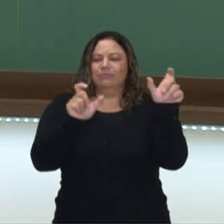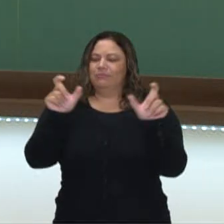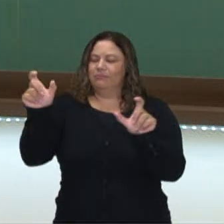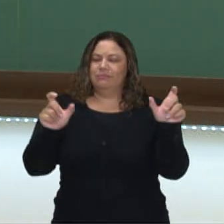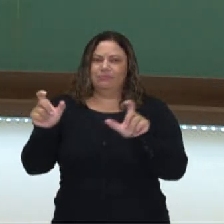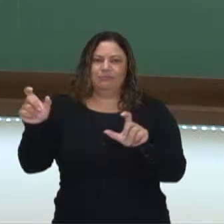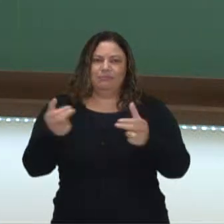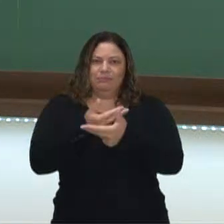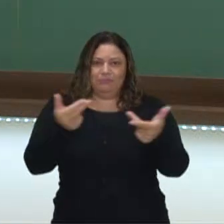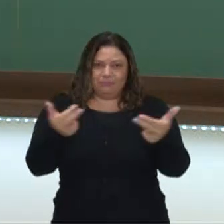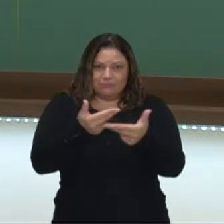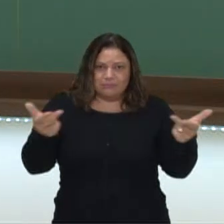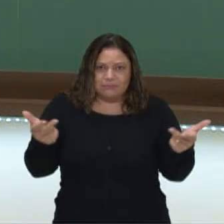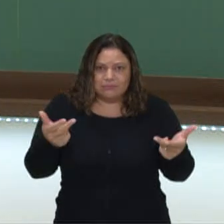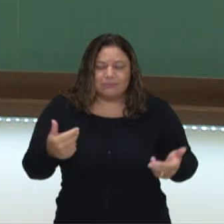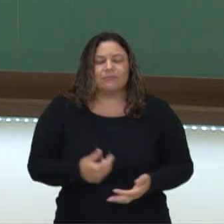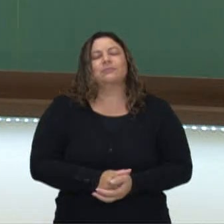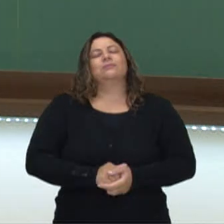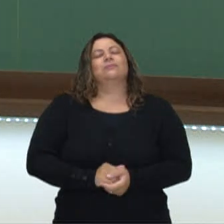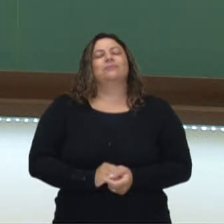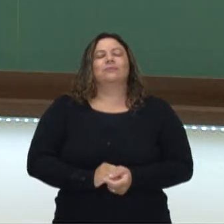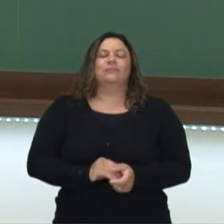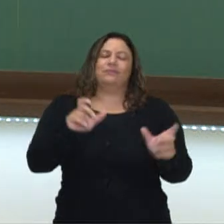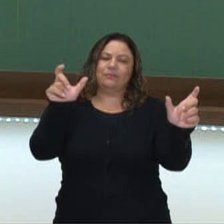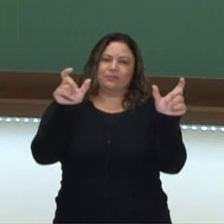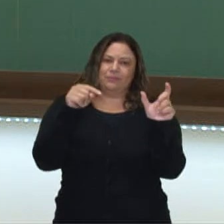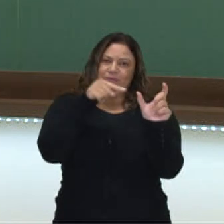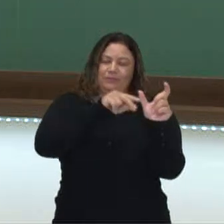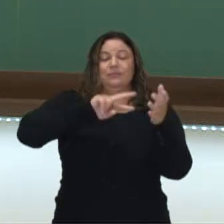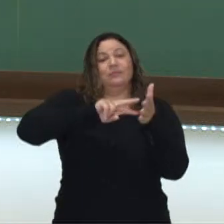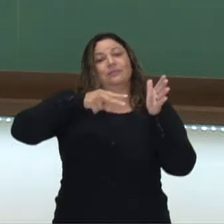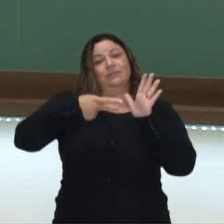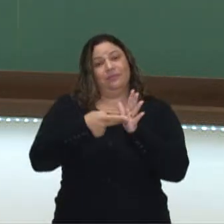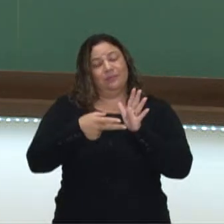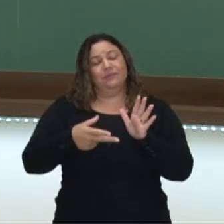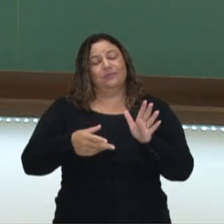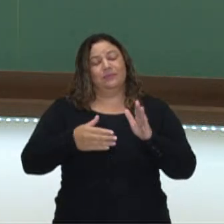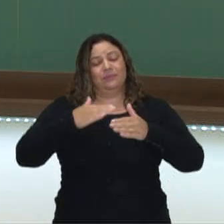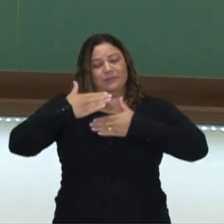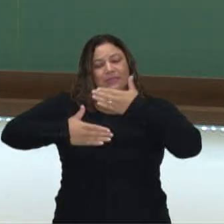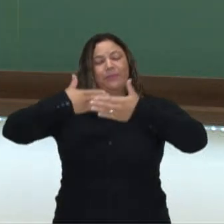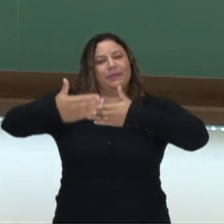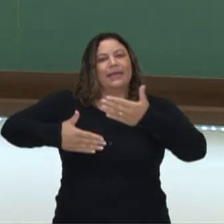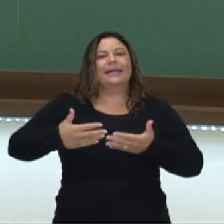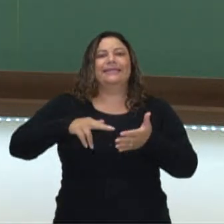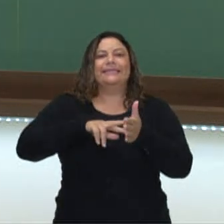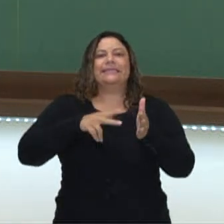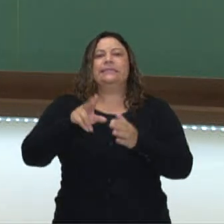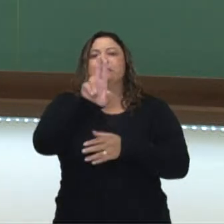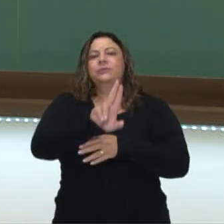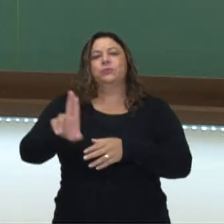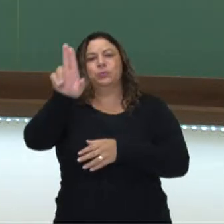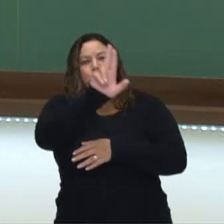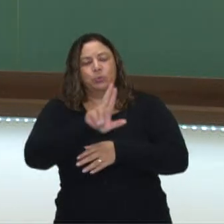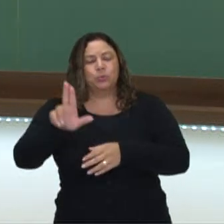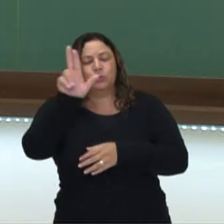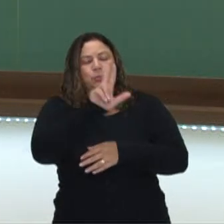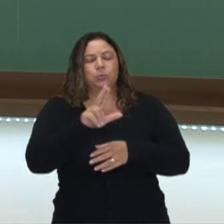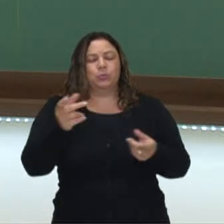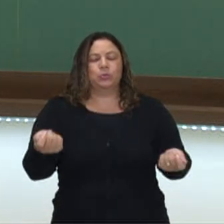as coisas. De fato, as palavras significam, passam a significar através do uso, que é uma